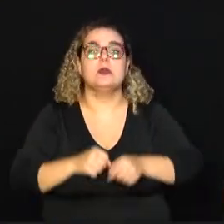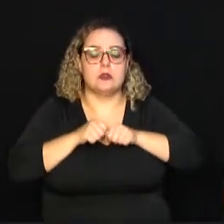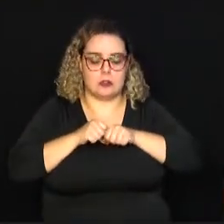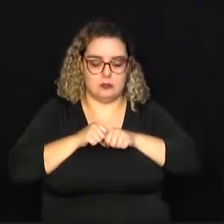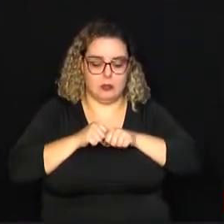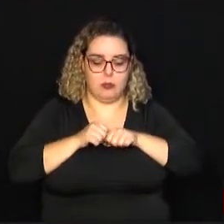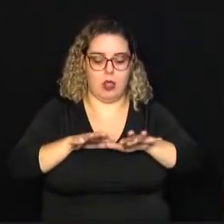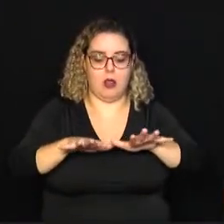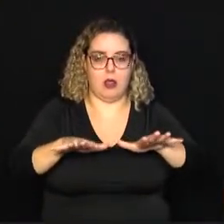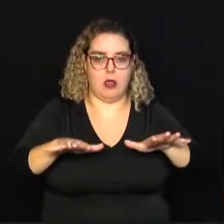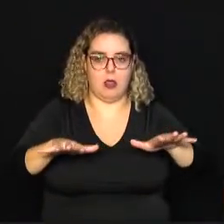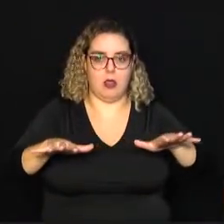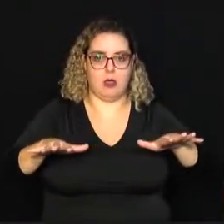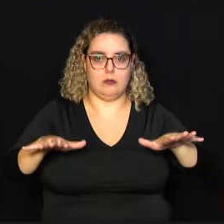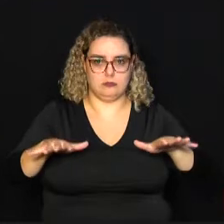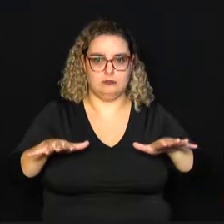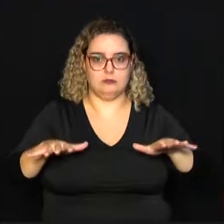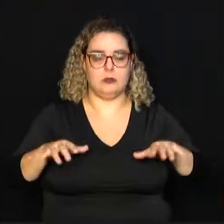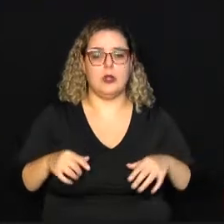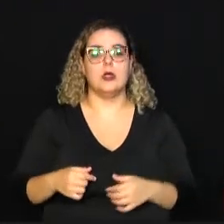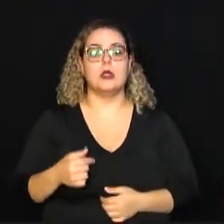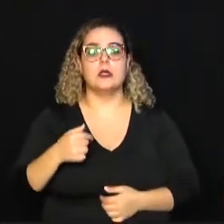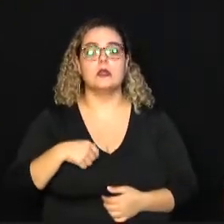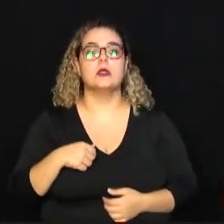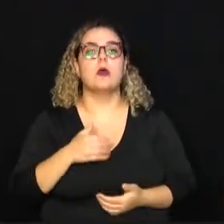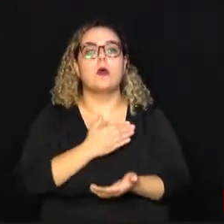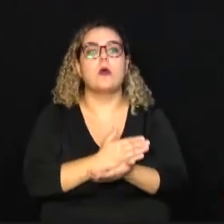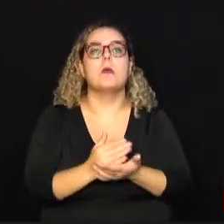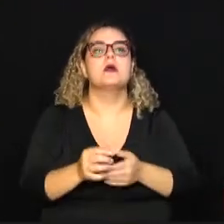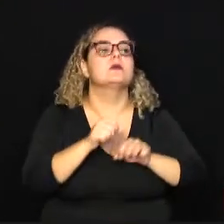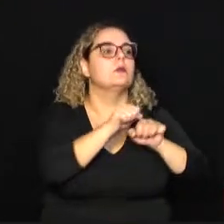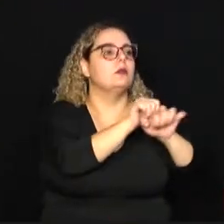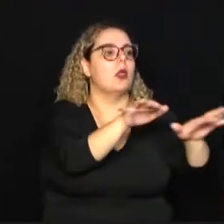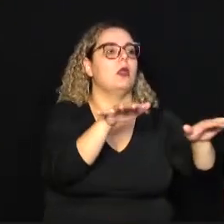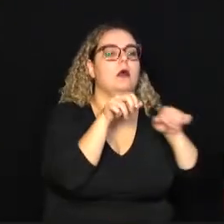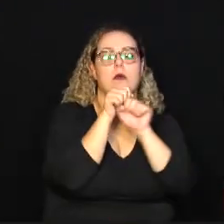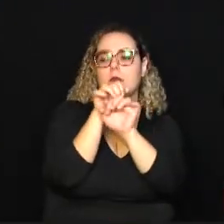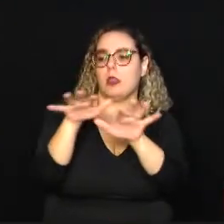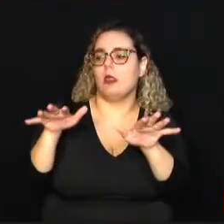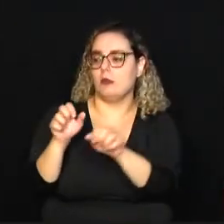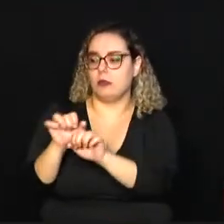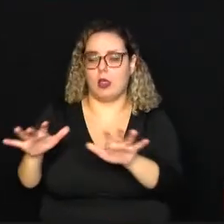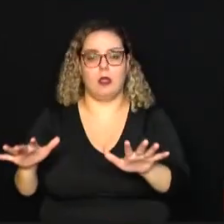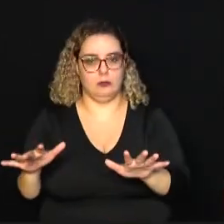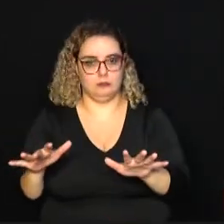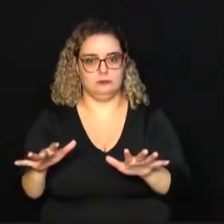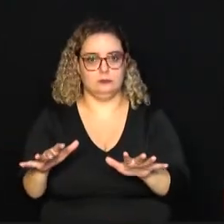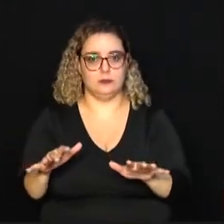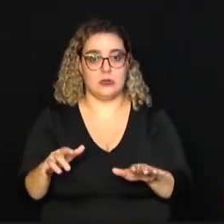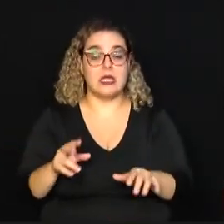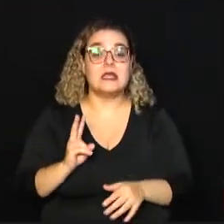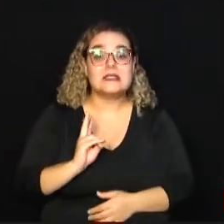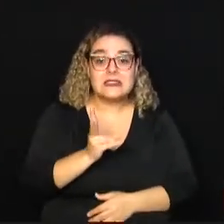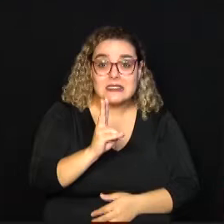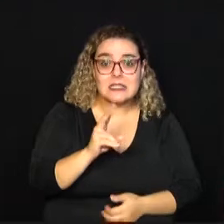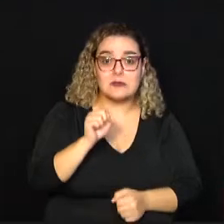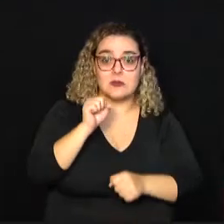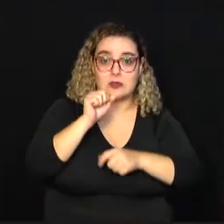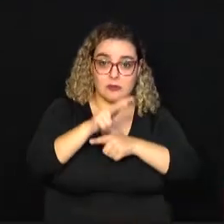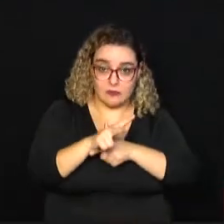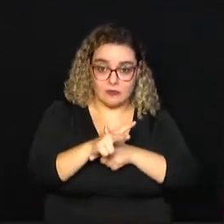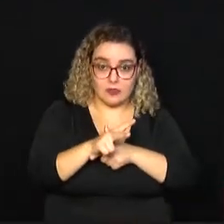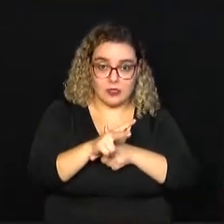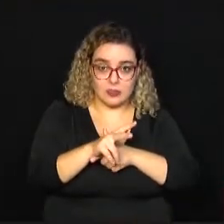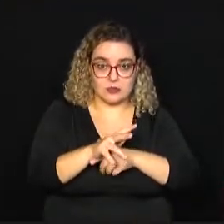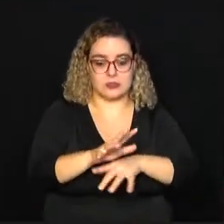né, no corpo daquela pessoa e no meio, através dos meios comuns de contaminação do vírus. A cada vez que esse vírus contamina, portanto,